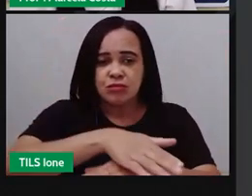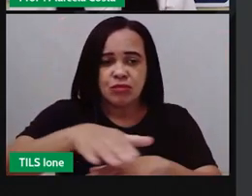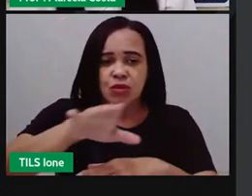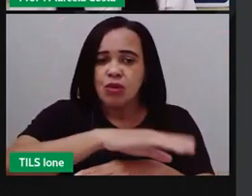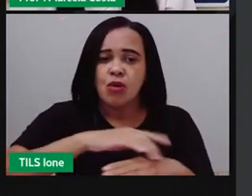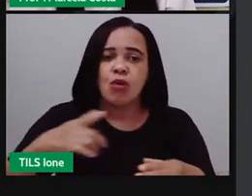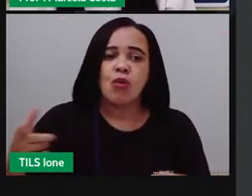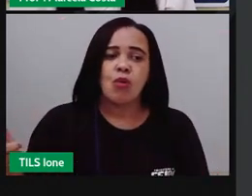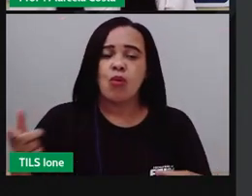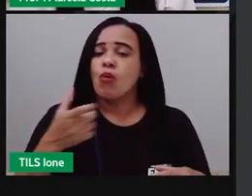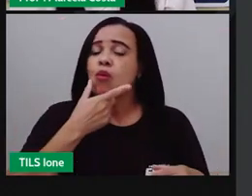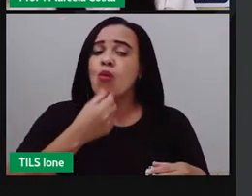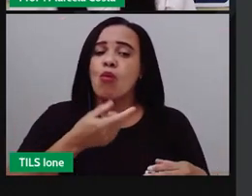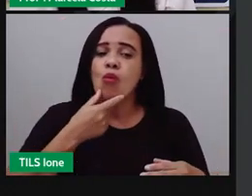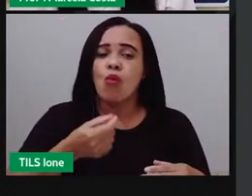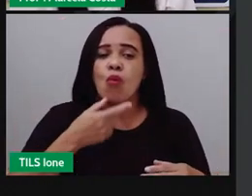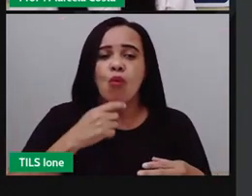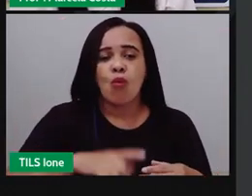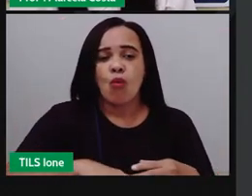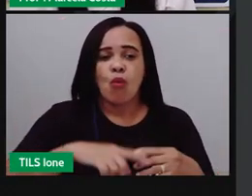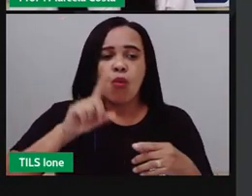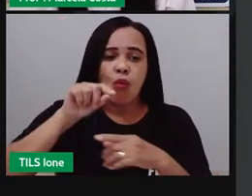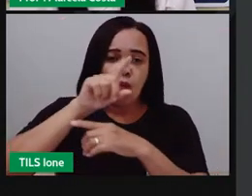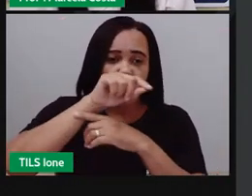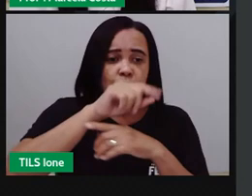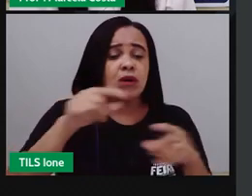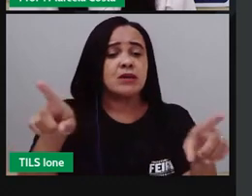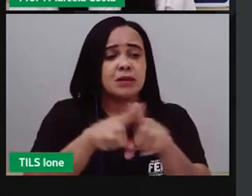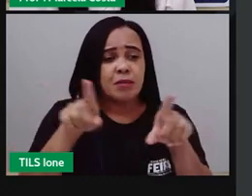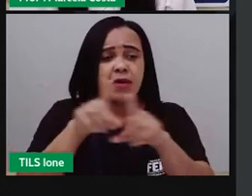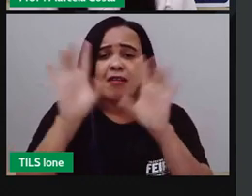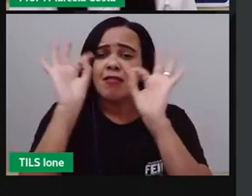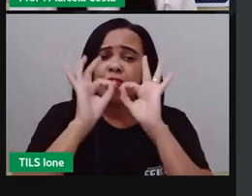senhor louva-a-deus. Mas a família inteirinha.